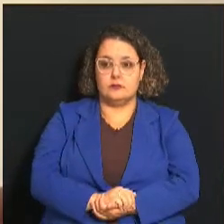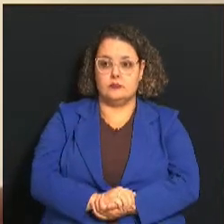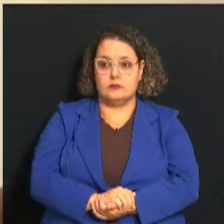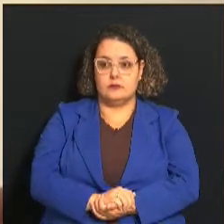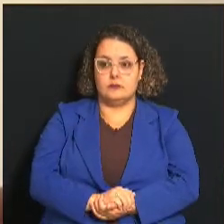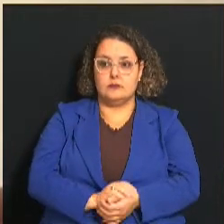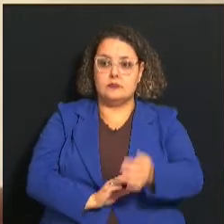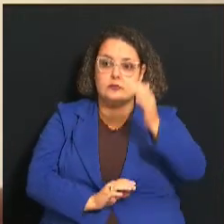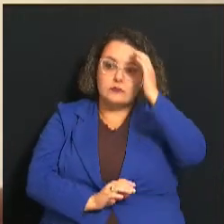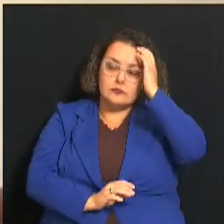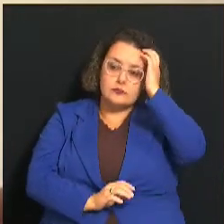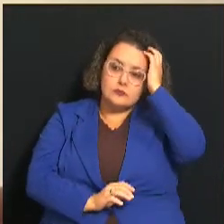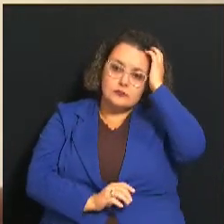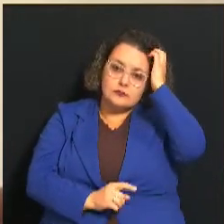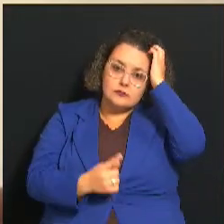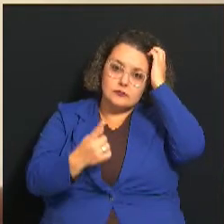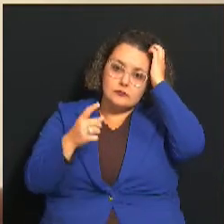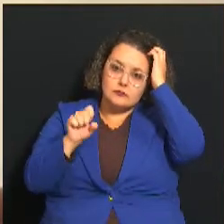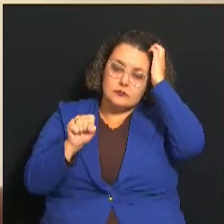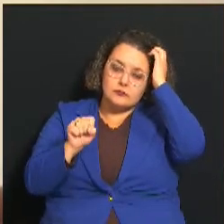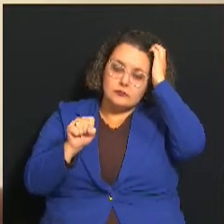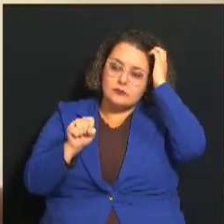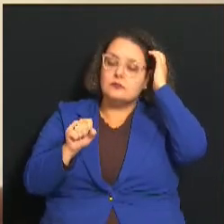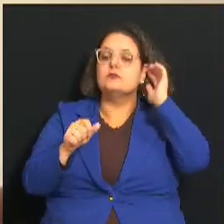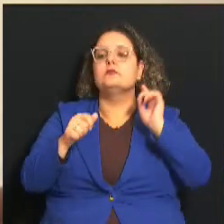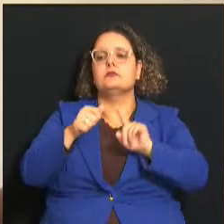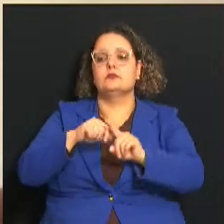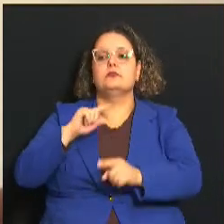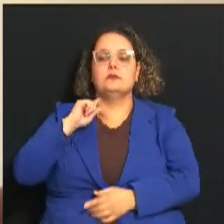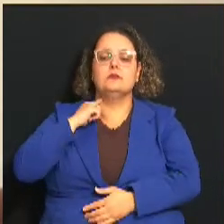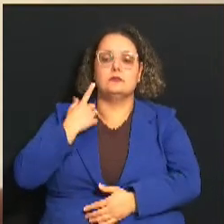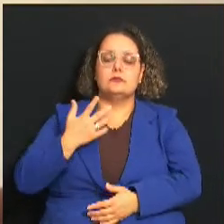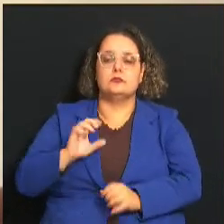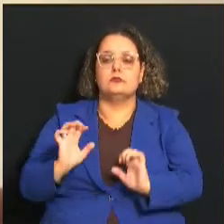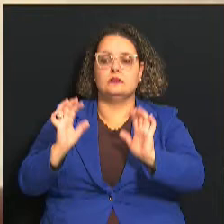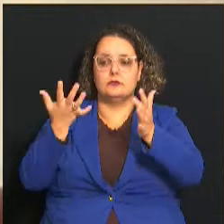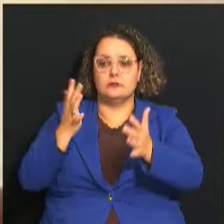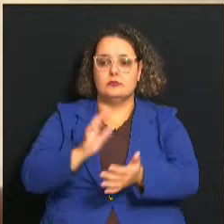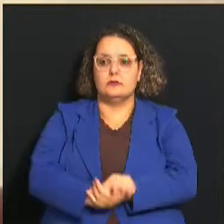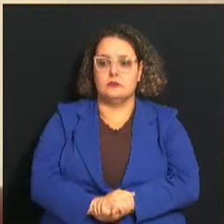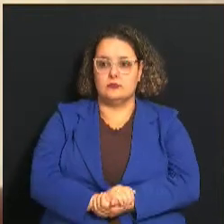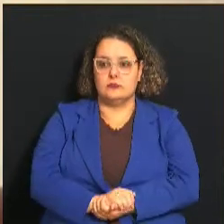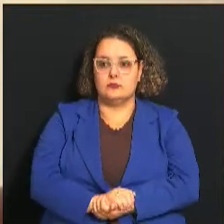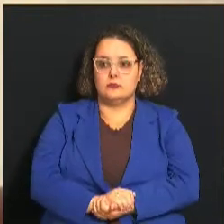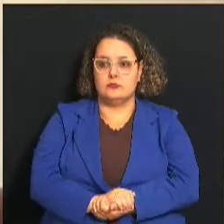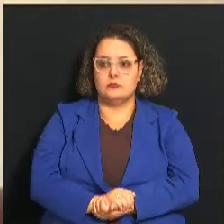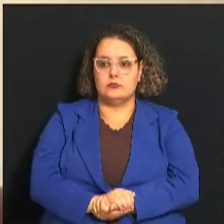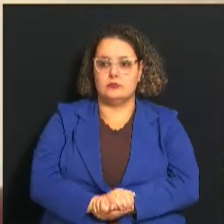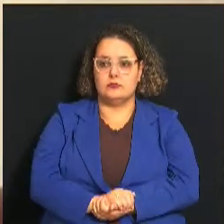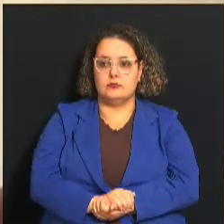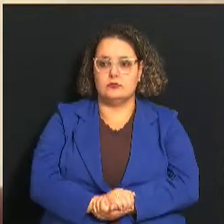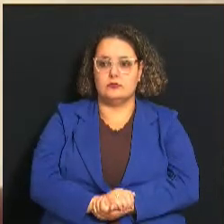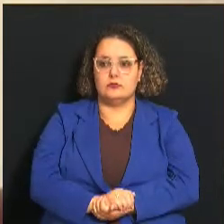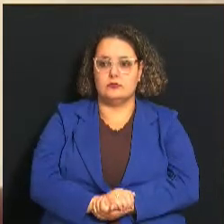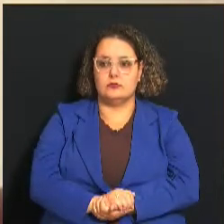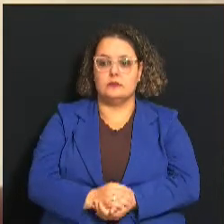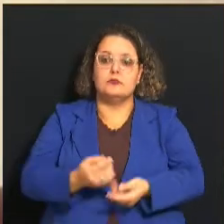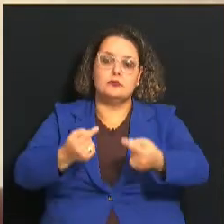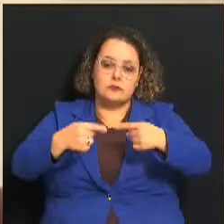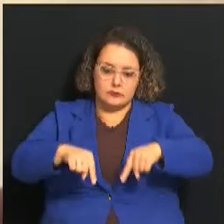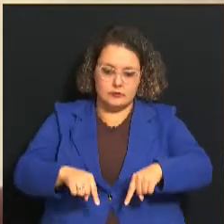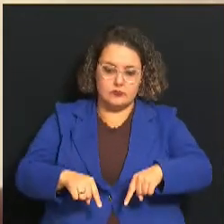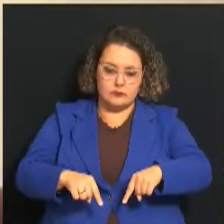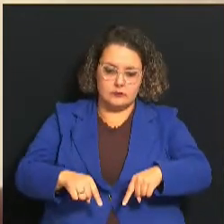foi 18 de maio, a gente celebra lá o combate à exploração e violência sexual contra a